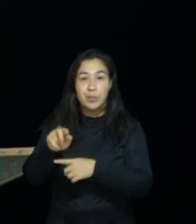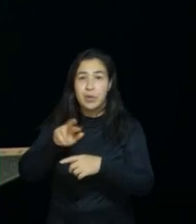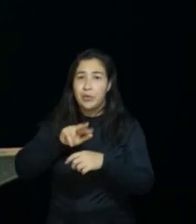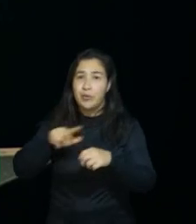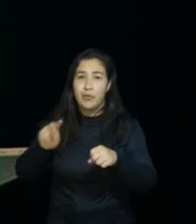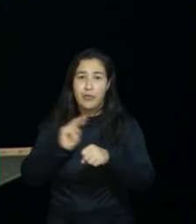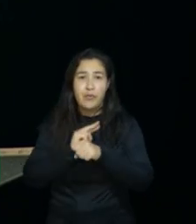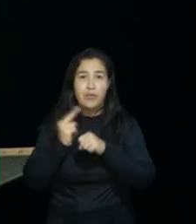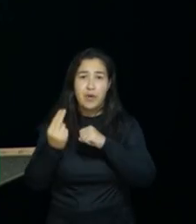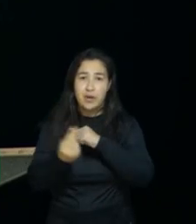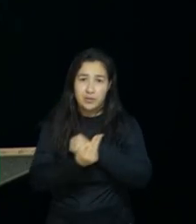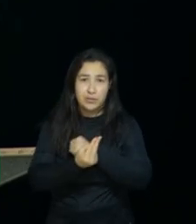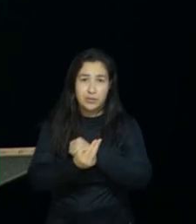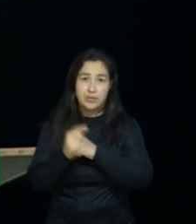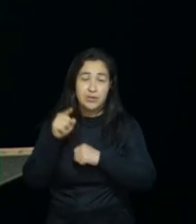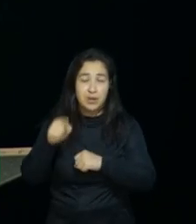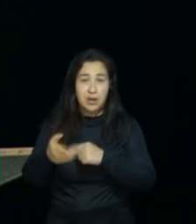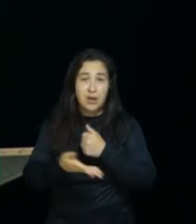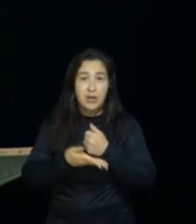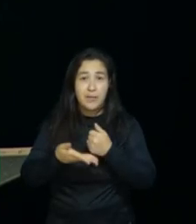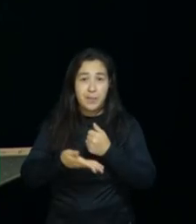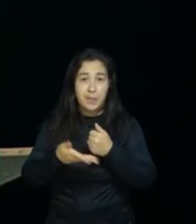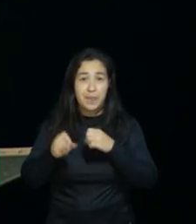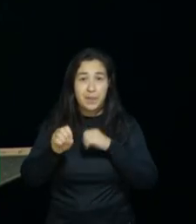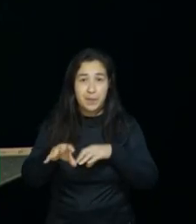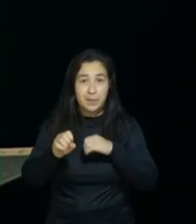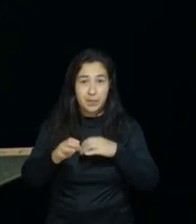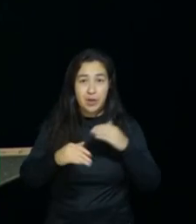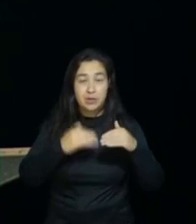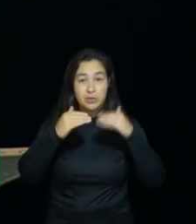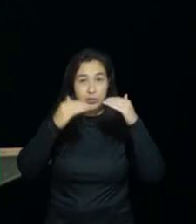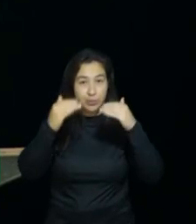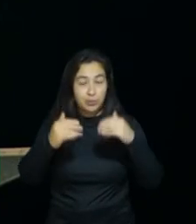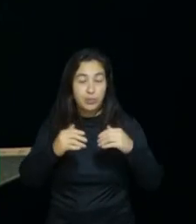ensino, da educação básica, ensino superior, pós-graduação.